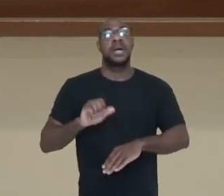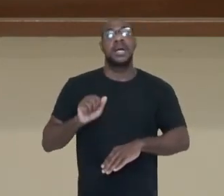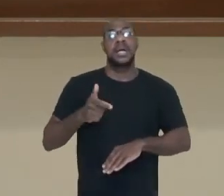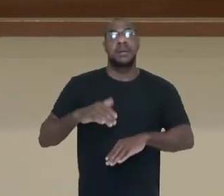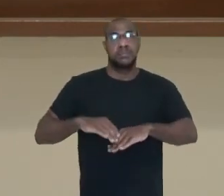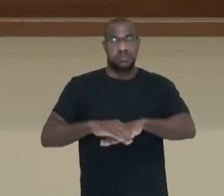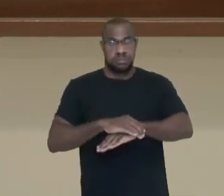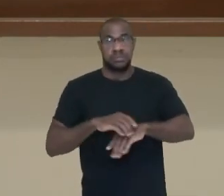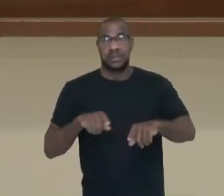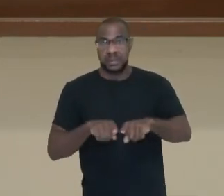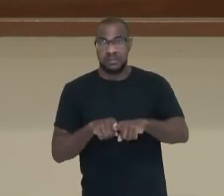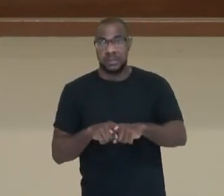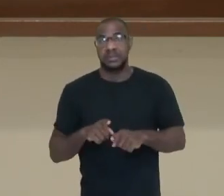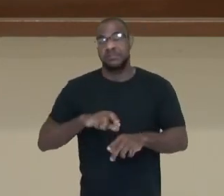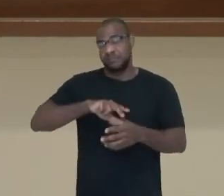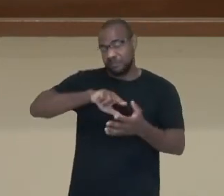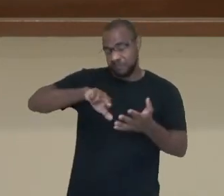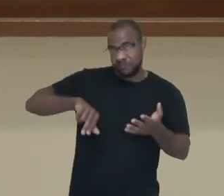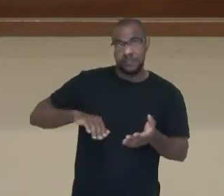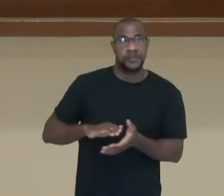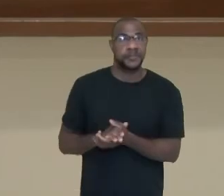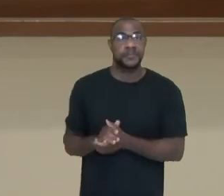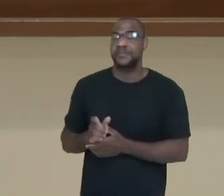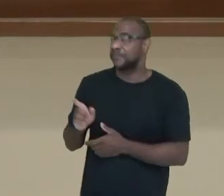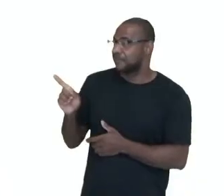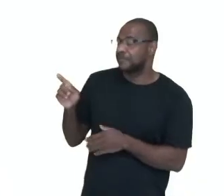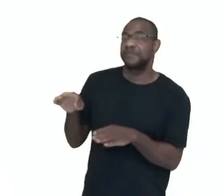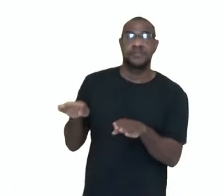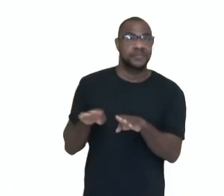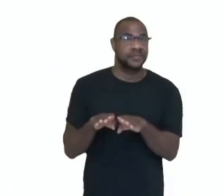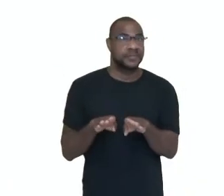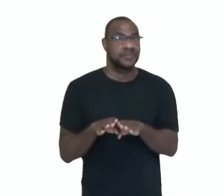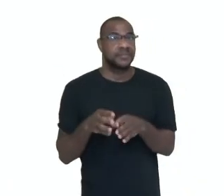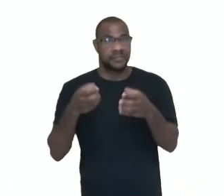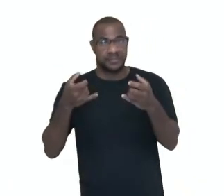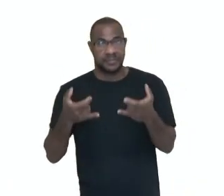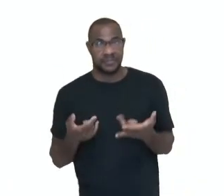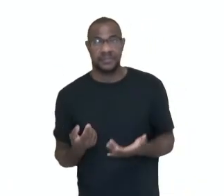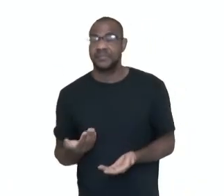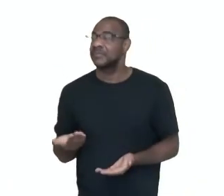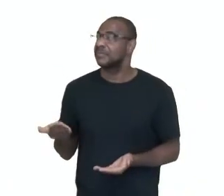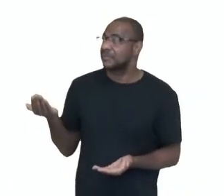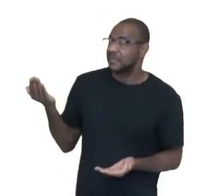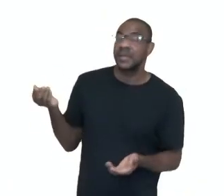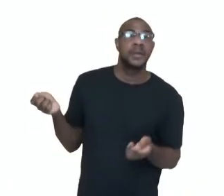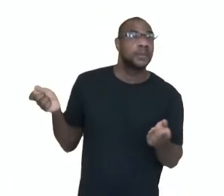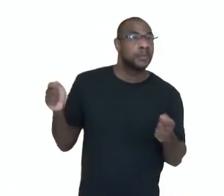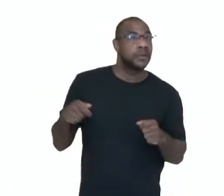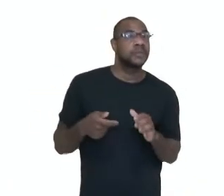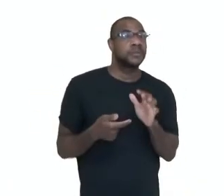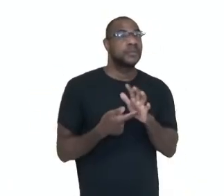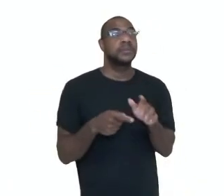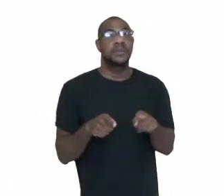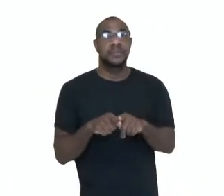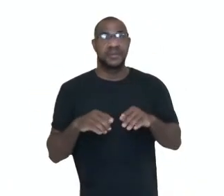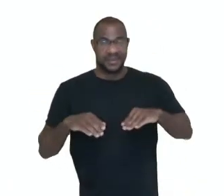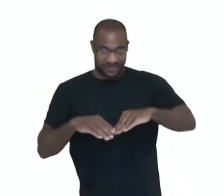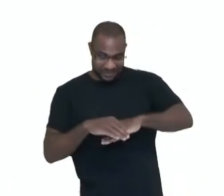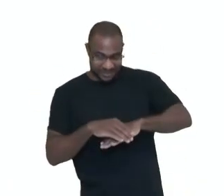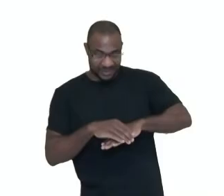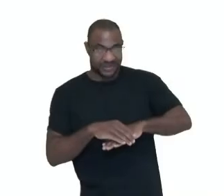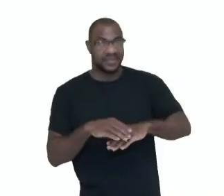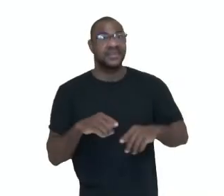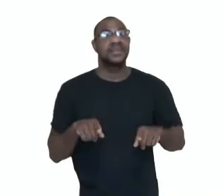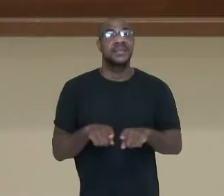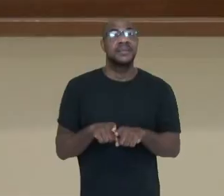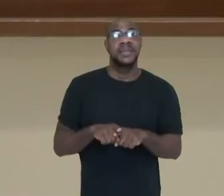ou outros derivados. Disso também falamos aqui que pode aparecer na indústria de calçados,